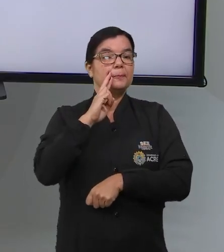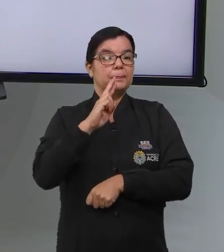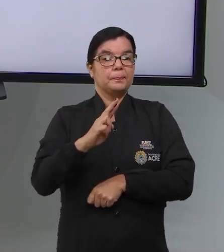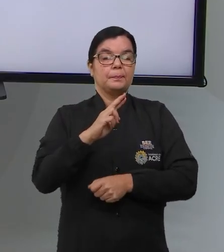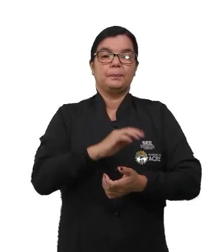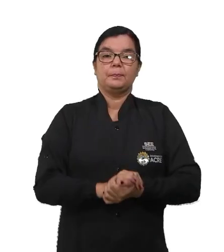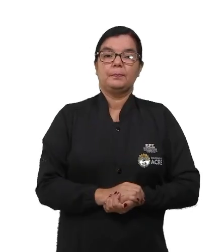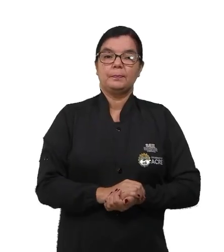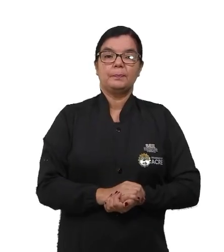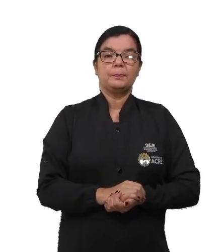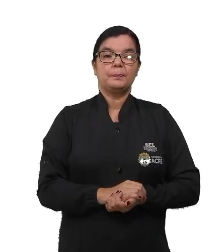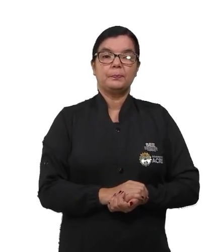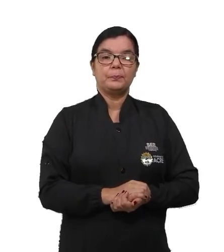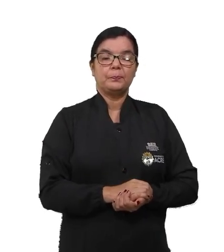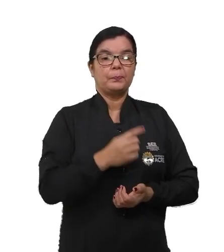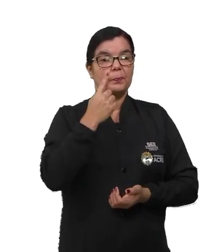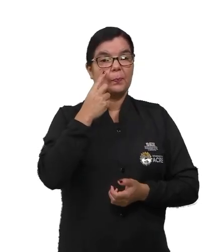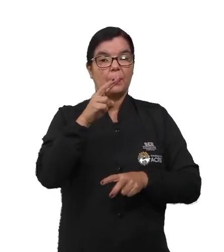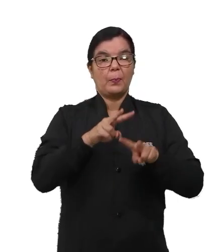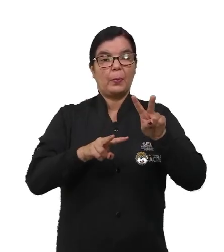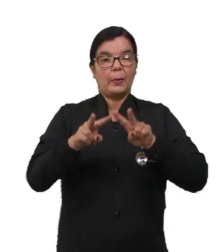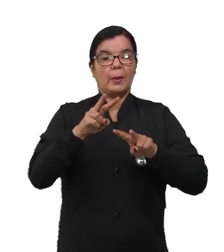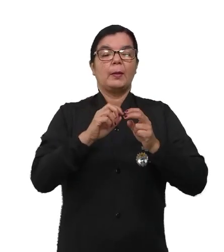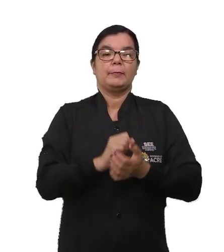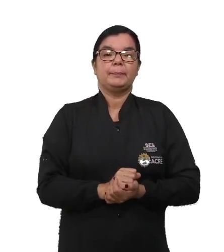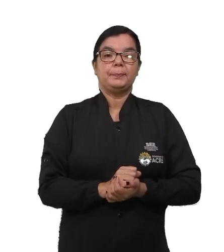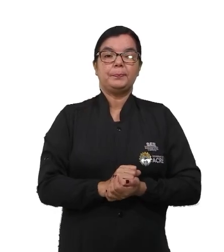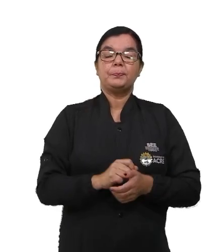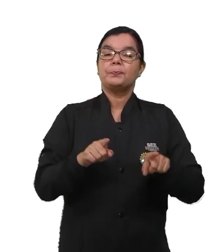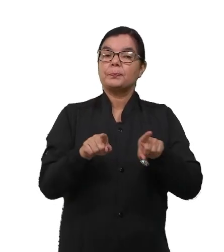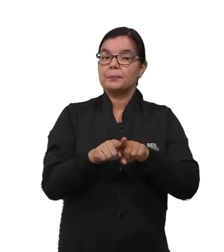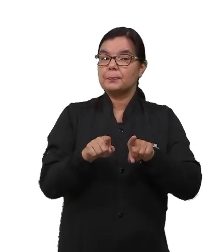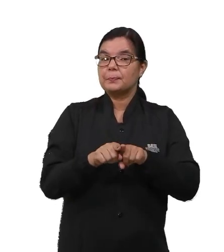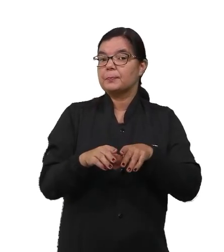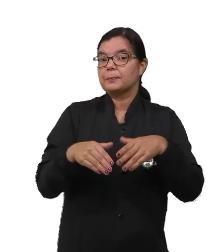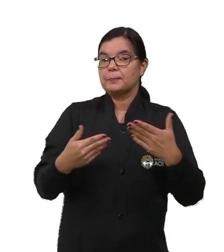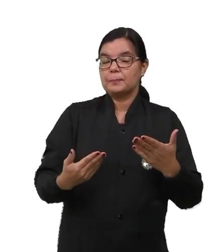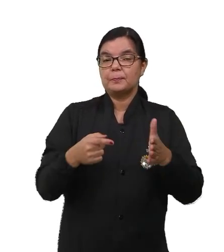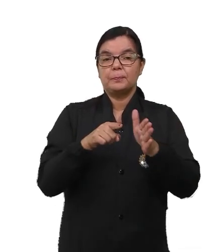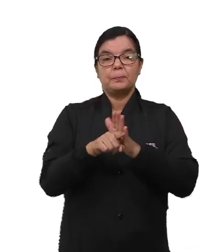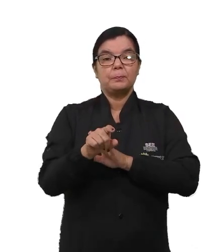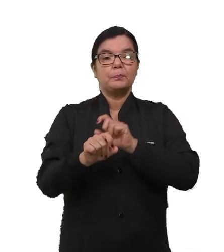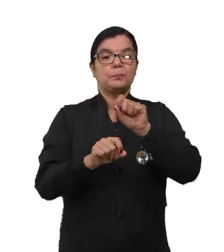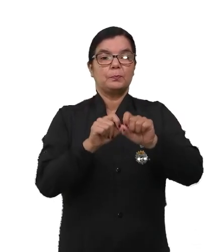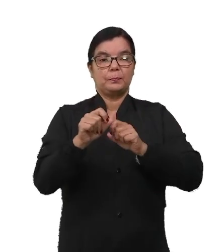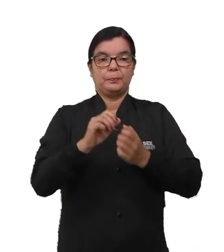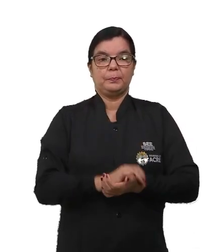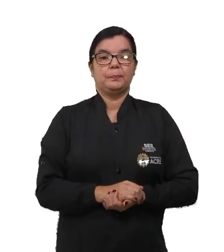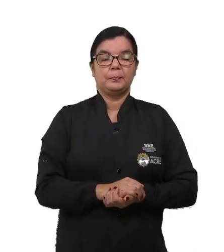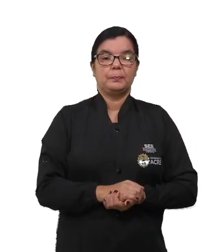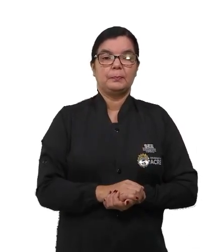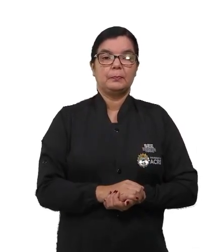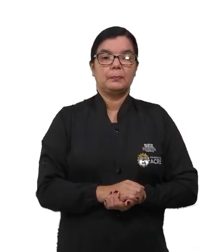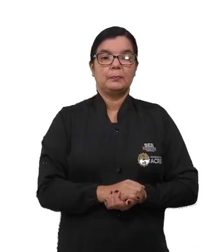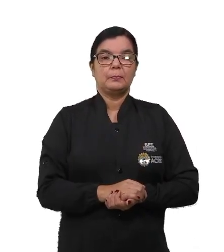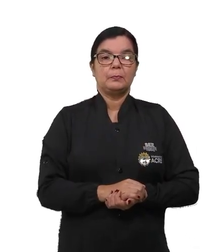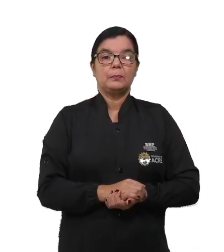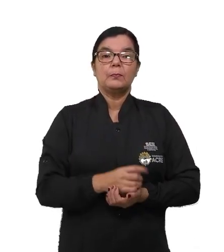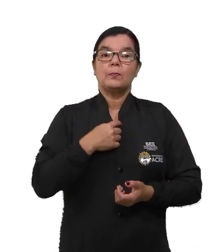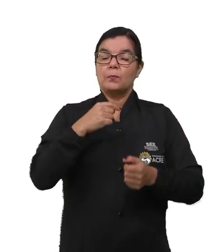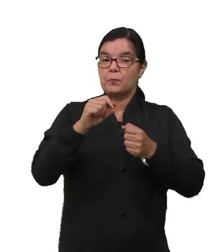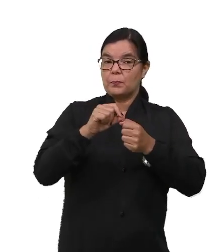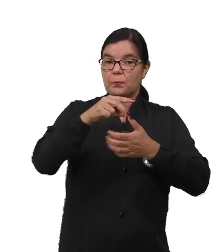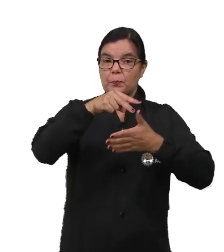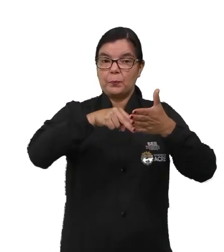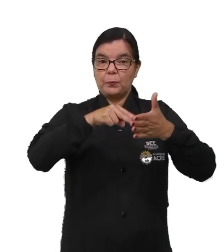resposta. Em tela, visualize. O comando da questão questiona o seguinte: ao produzir